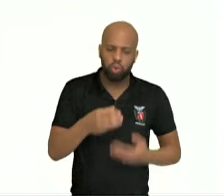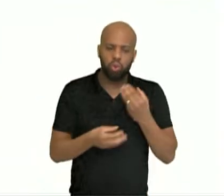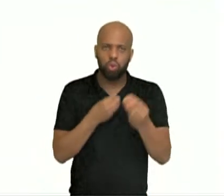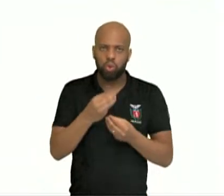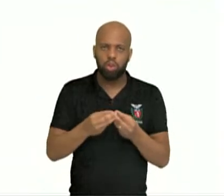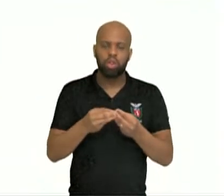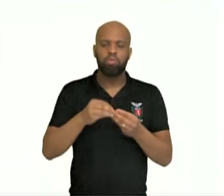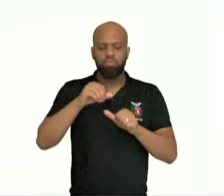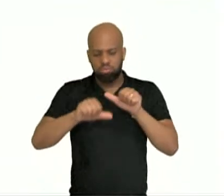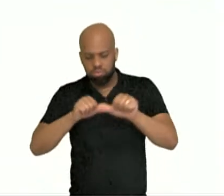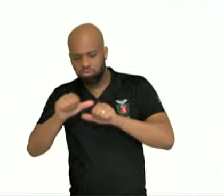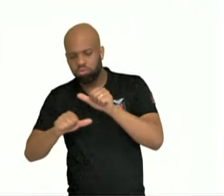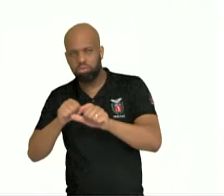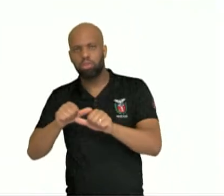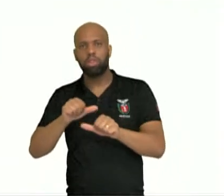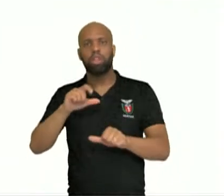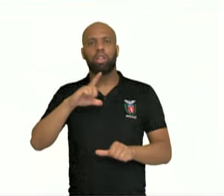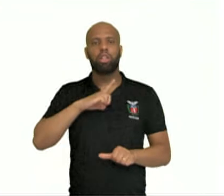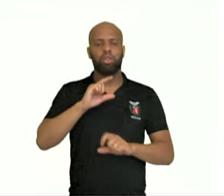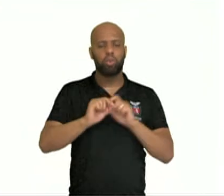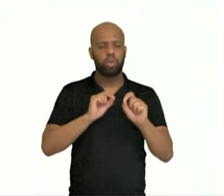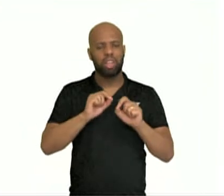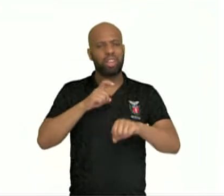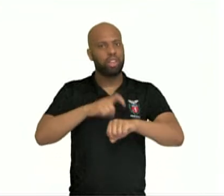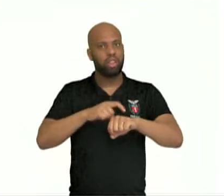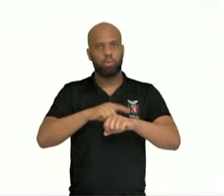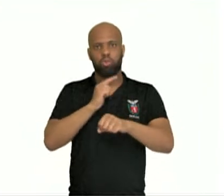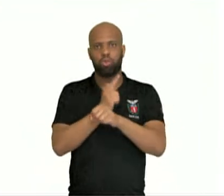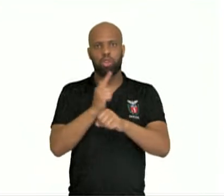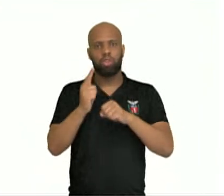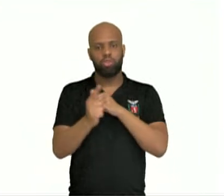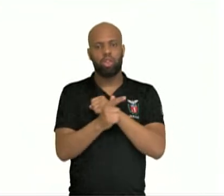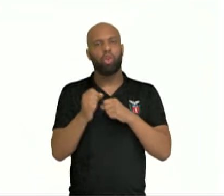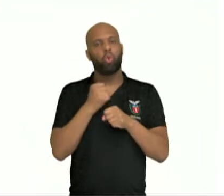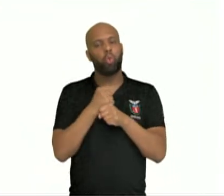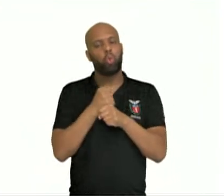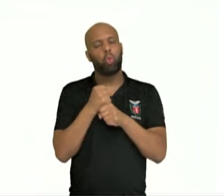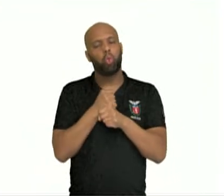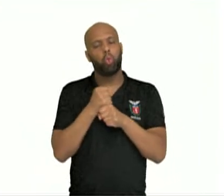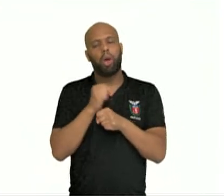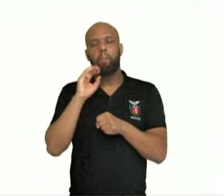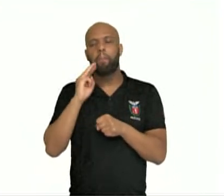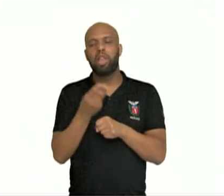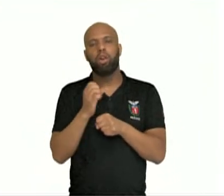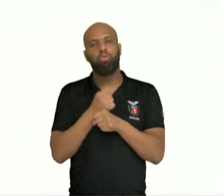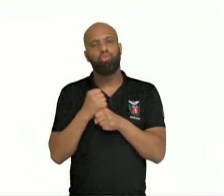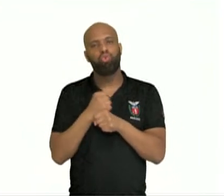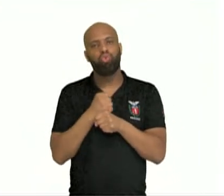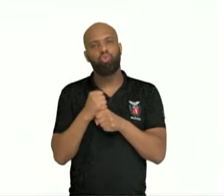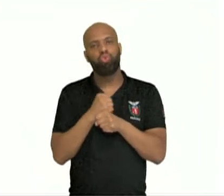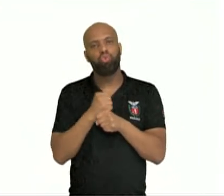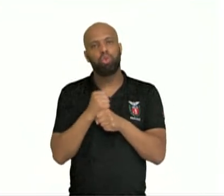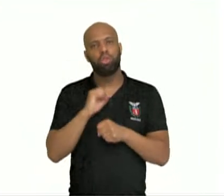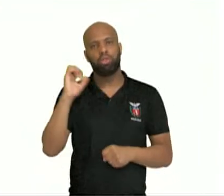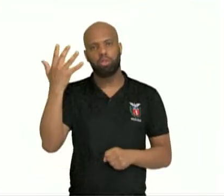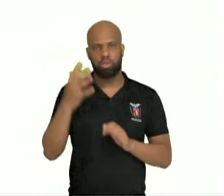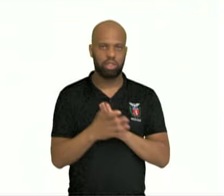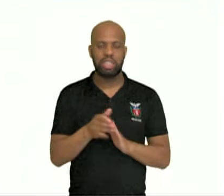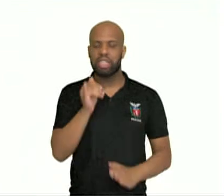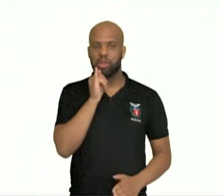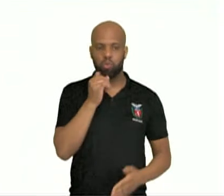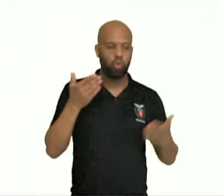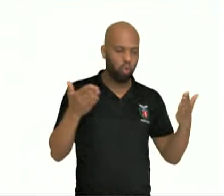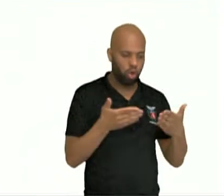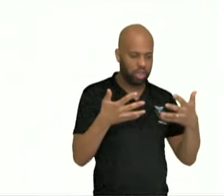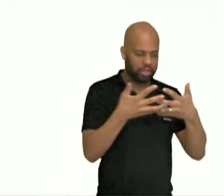transformação. Estamos falando de tempo geológico, que é algo que demora milhões de anos para acontecer. Não foi de um dia para